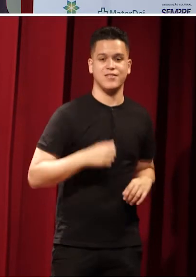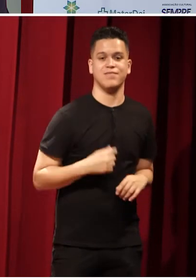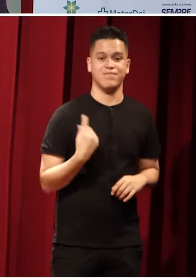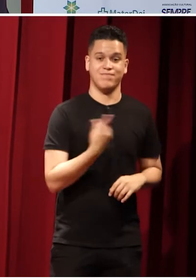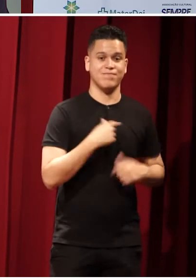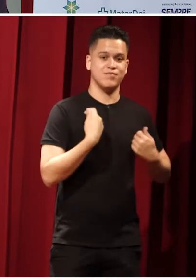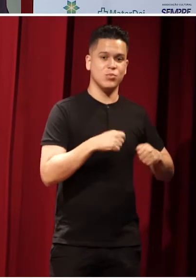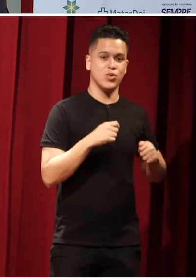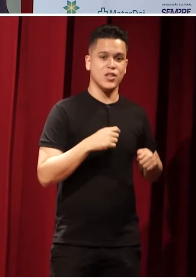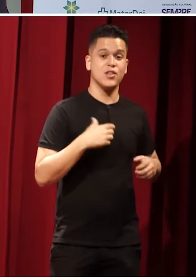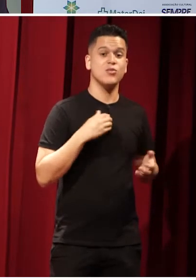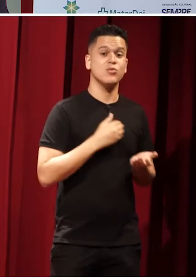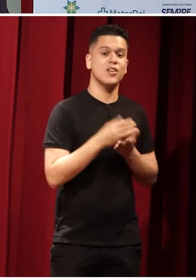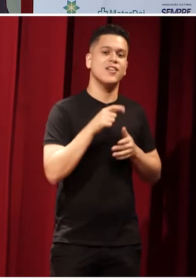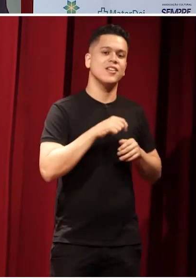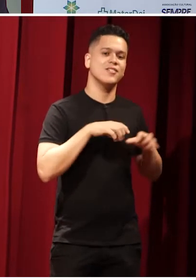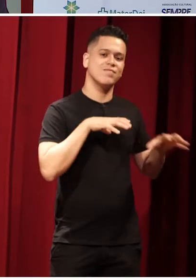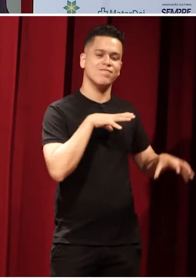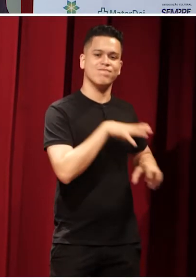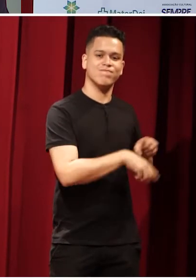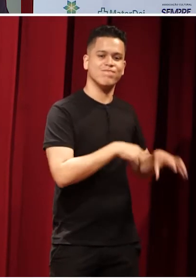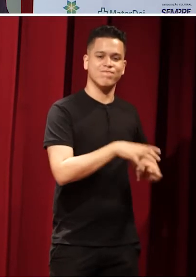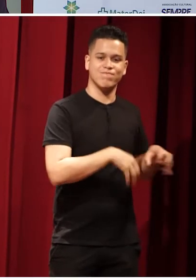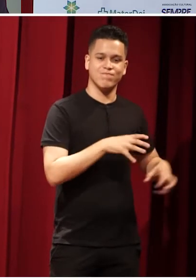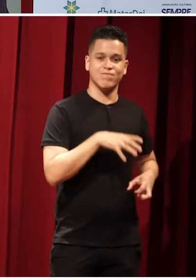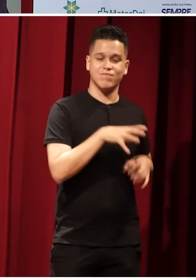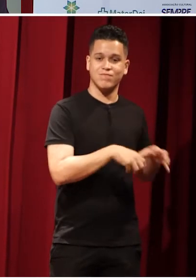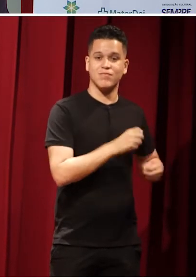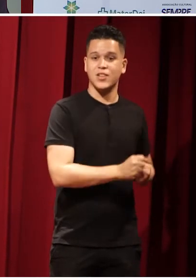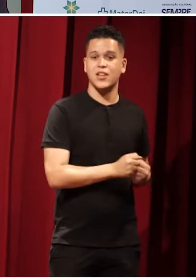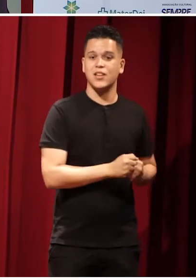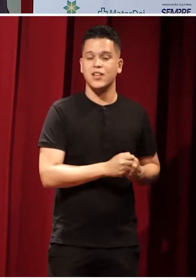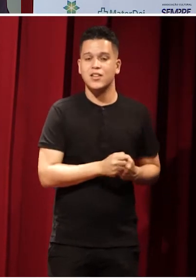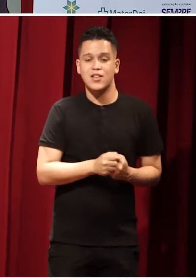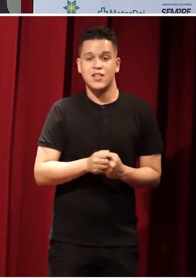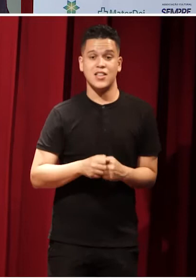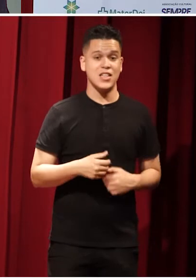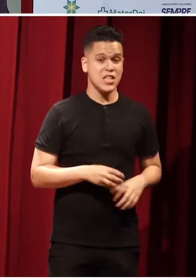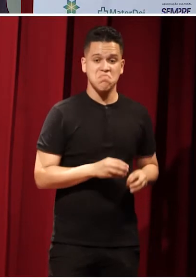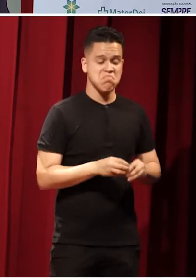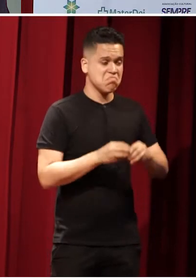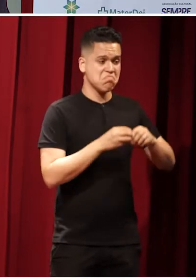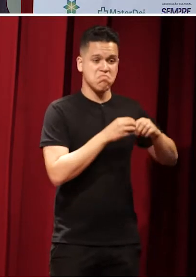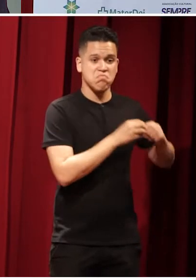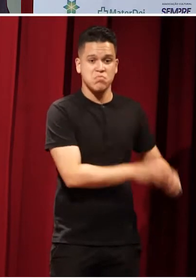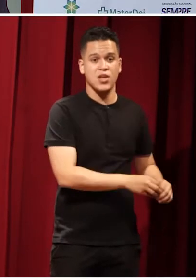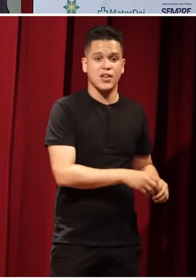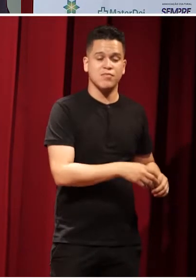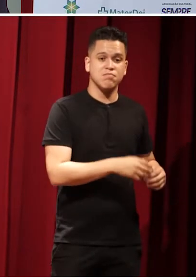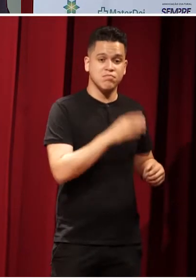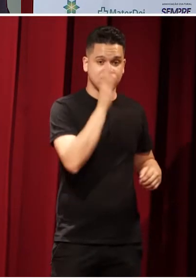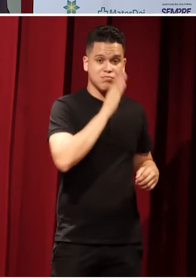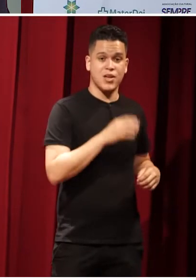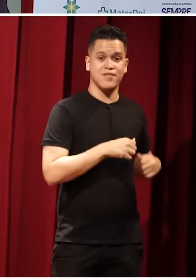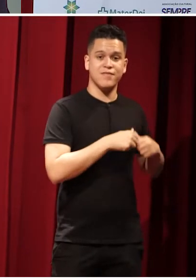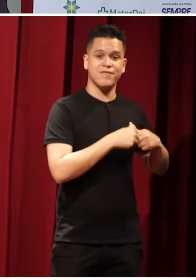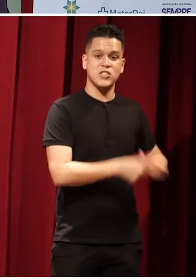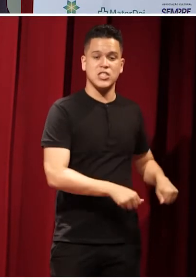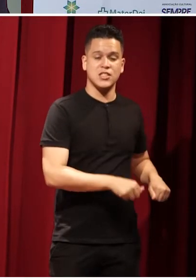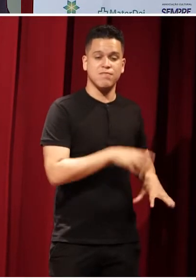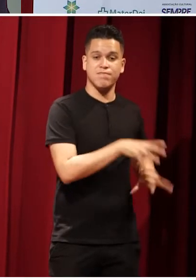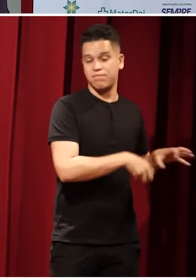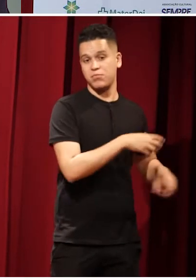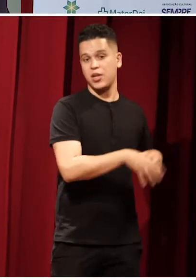poder explorar essas matérias-primas para eles, não deixando que o Brasil ocupe essas